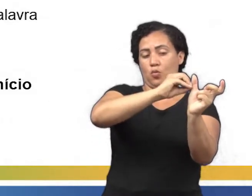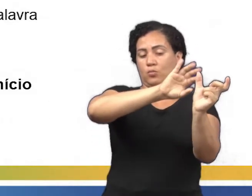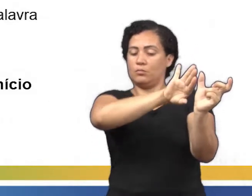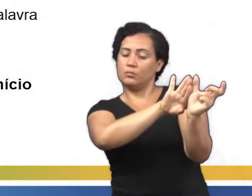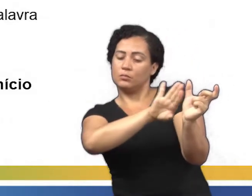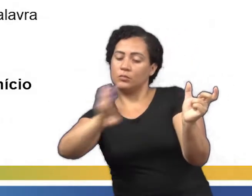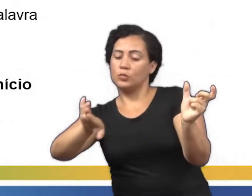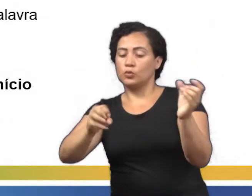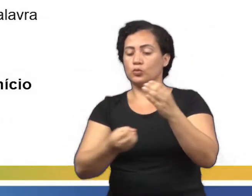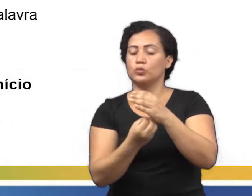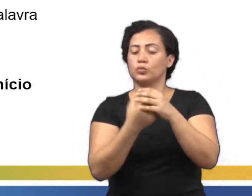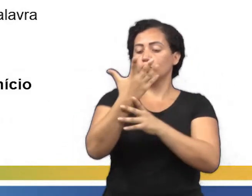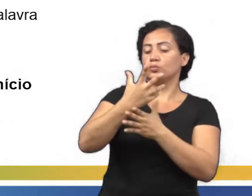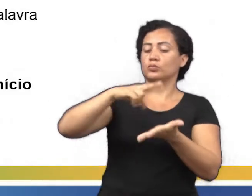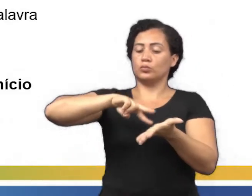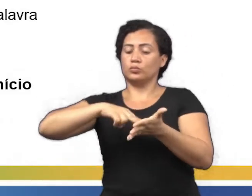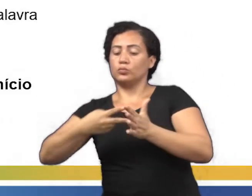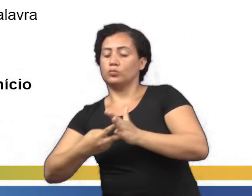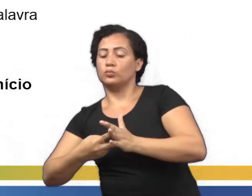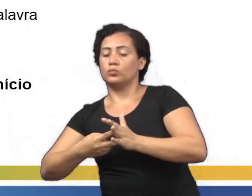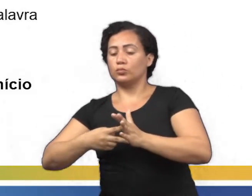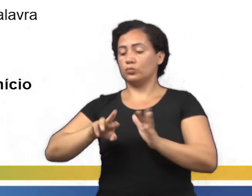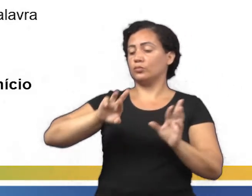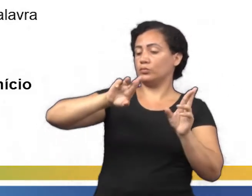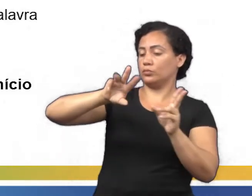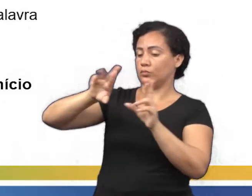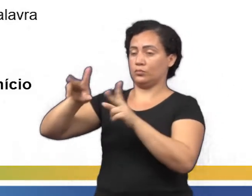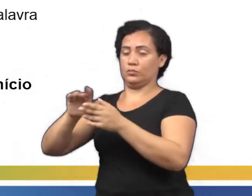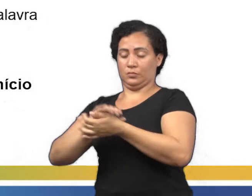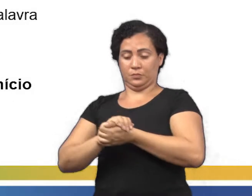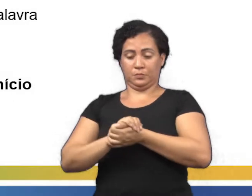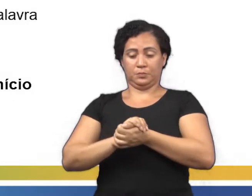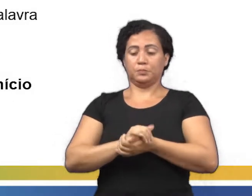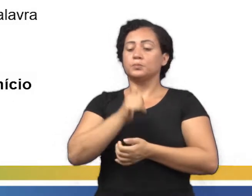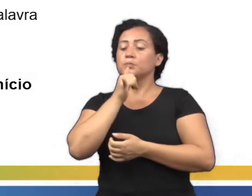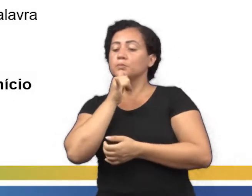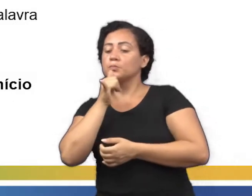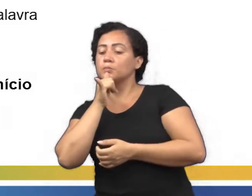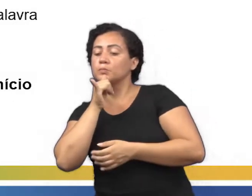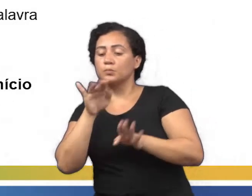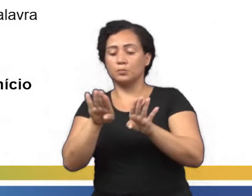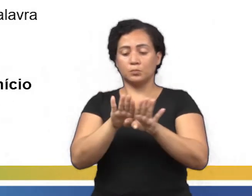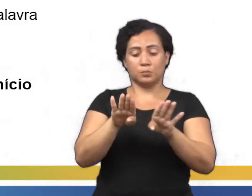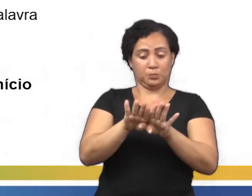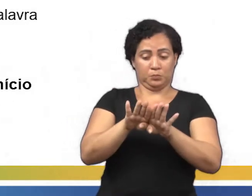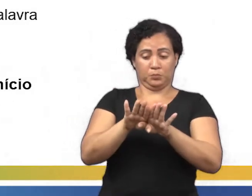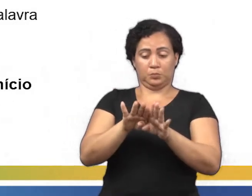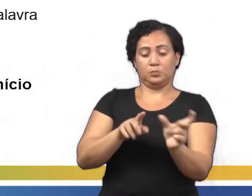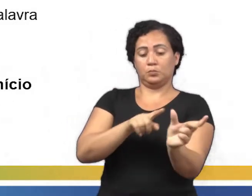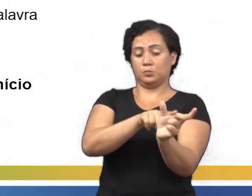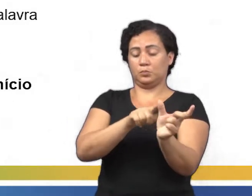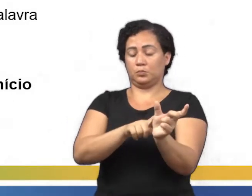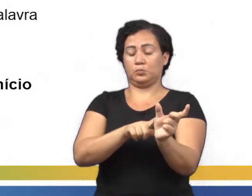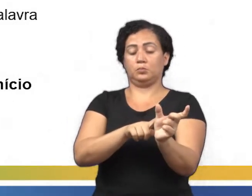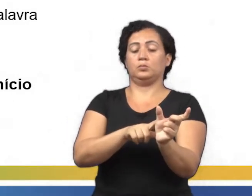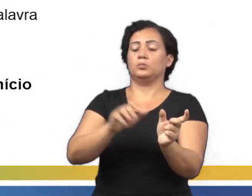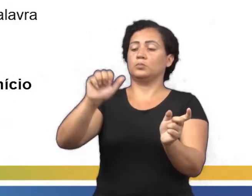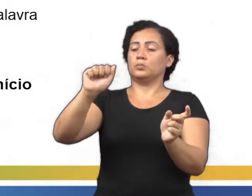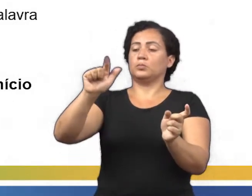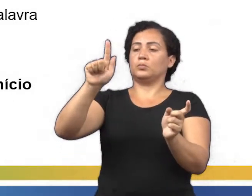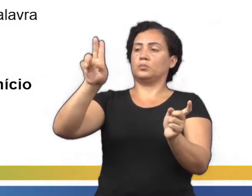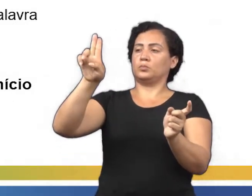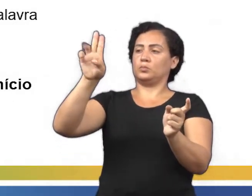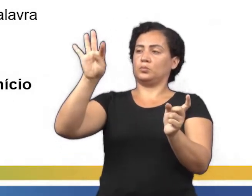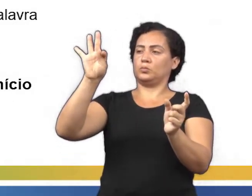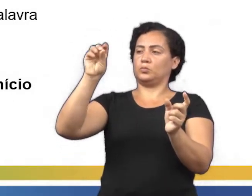uma outra palavra com um novo significado. Um segundo exemplo de palavra formada por aglutinação.